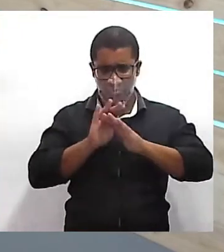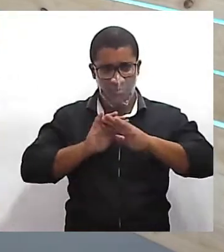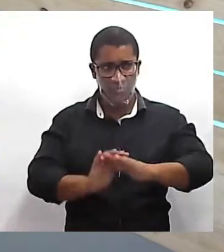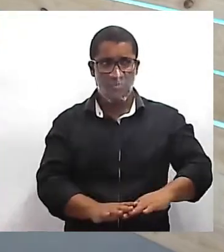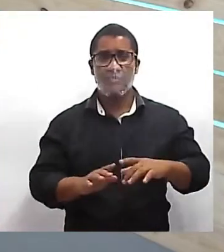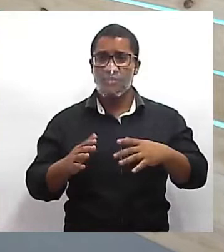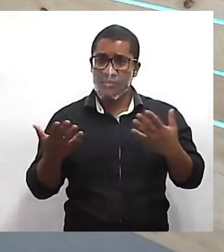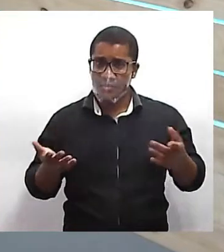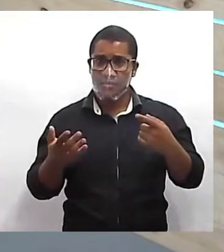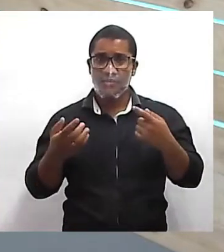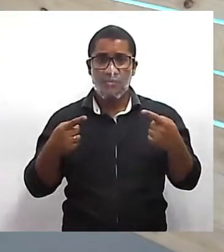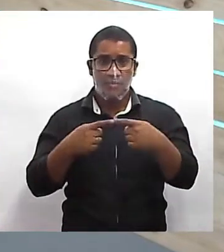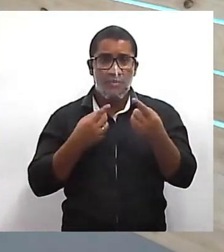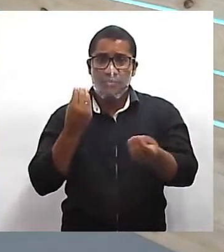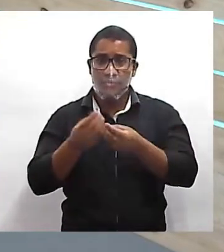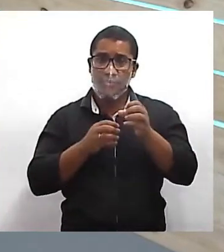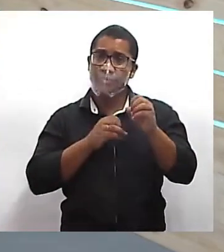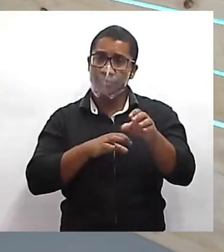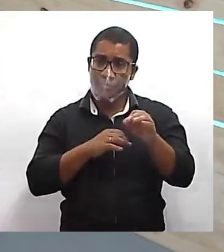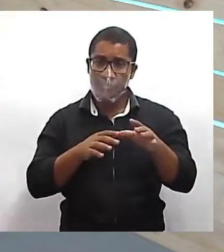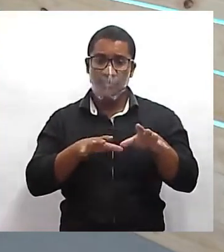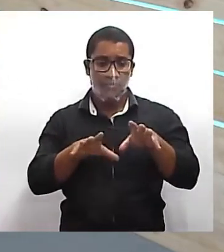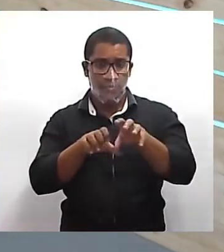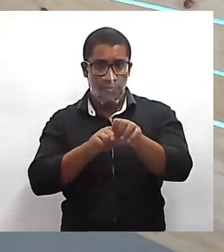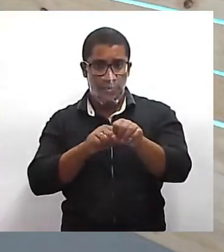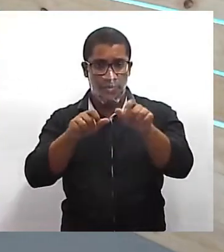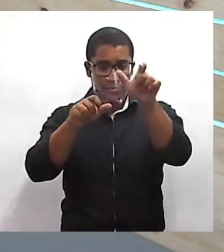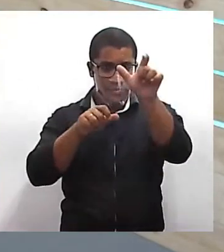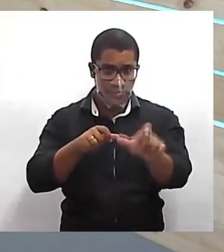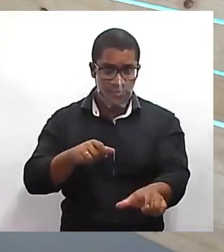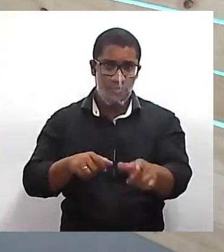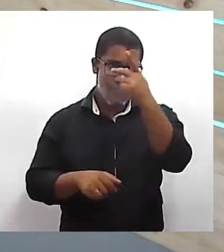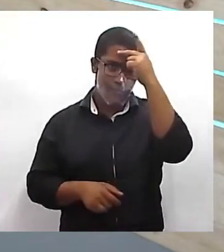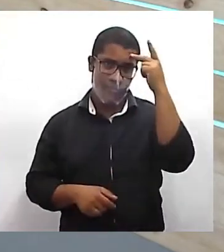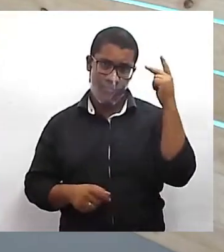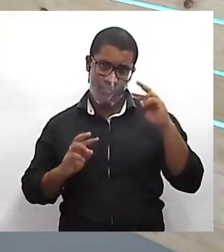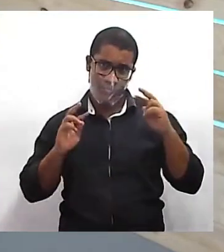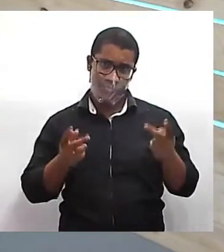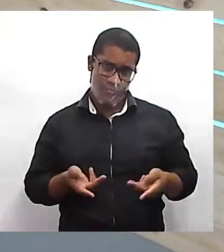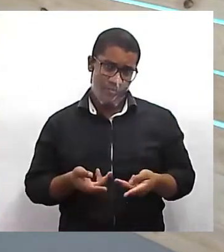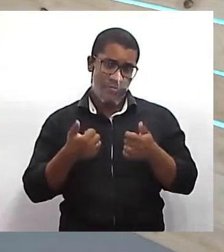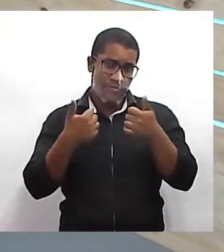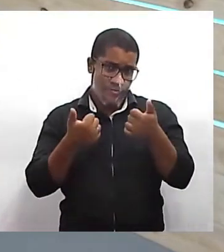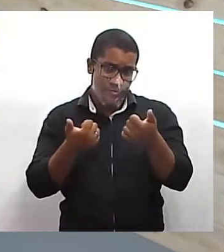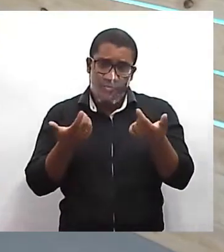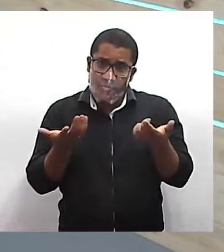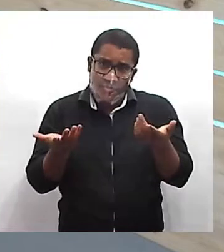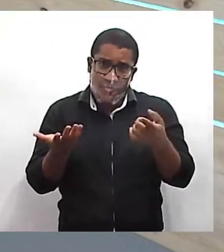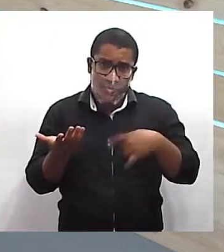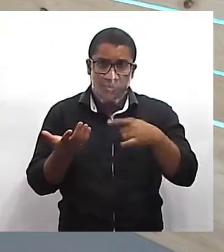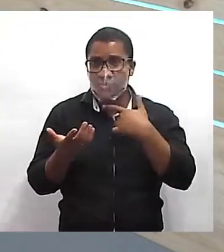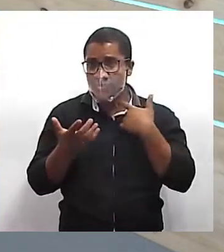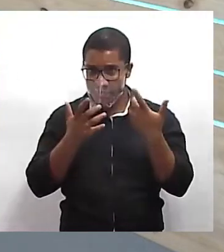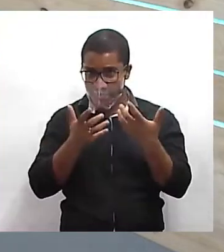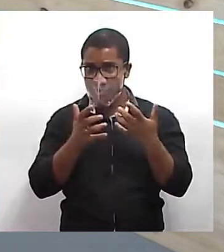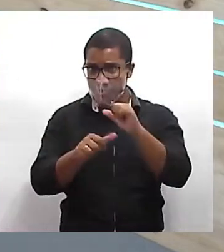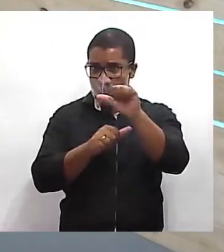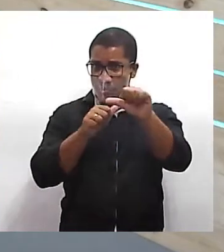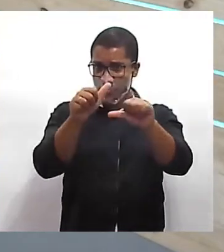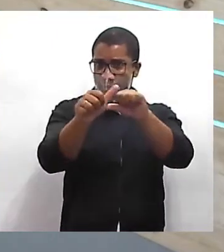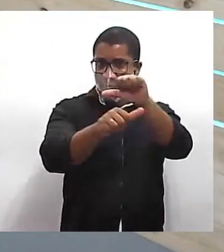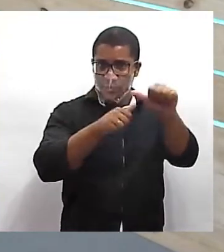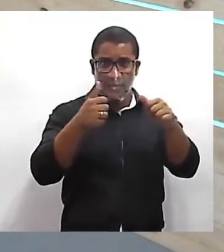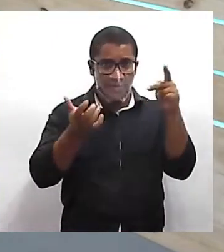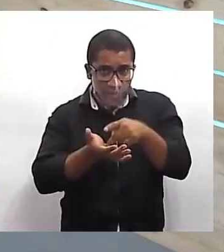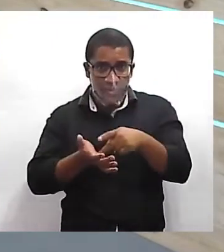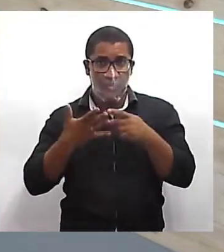através da educação, da formação crítica do sujeito. É muito importante termos isso em mente. Se queremos mudanças sociais